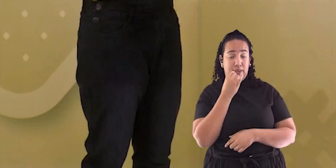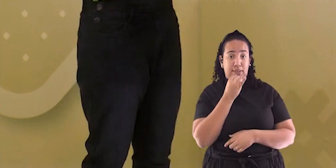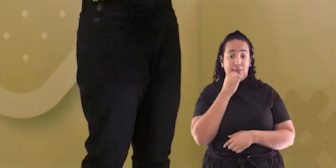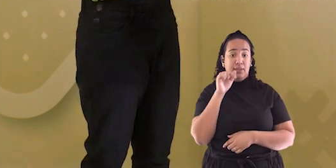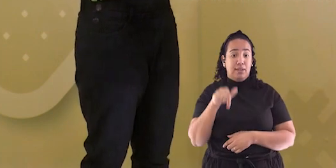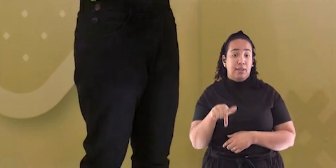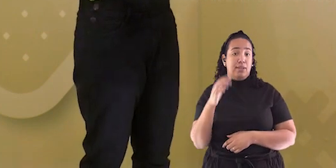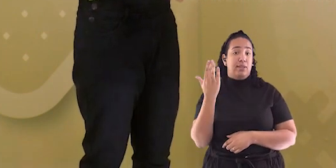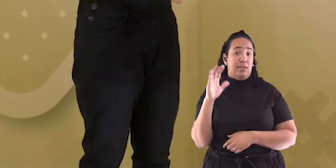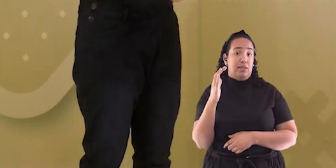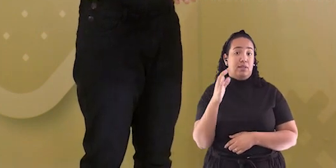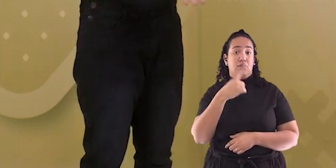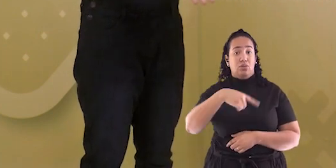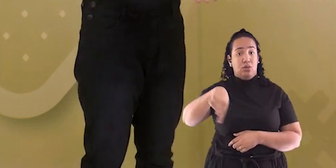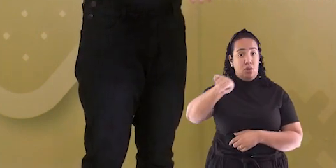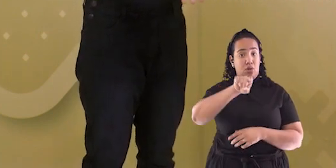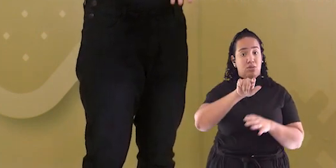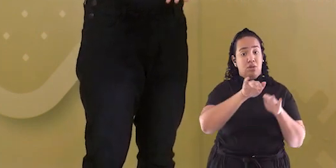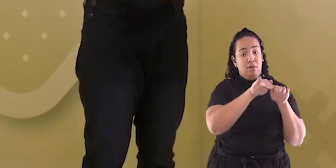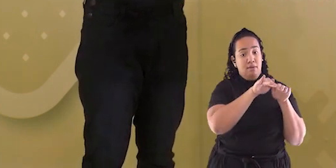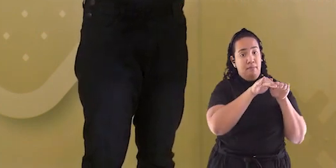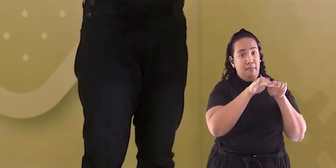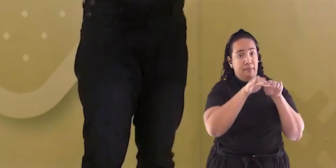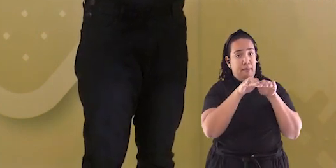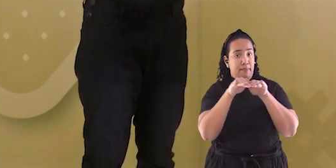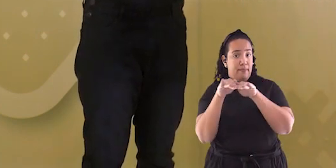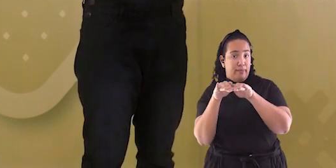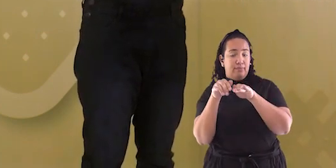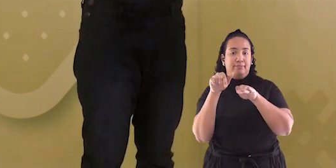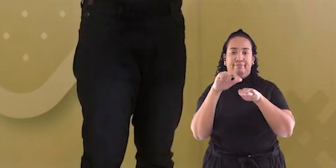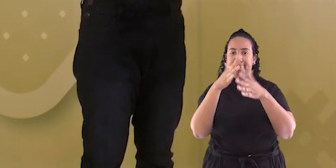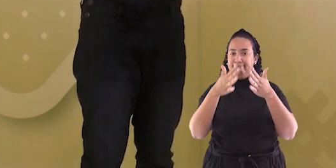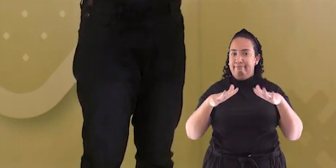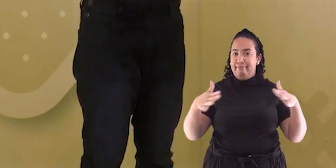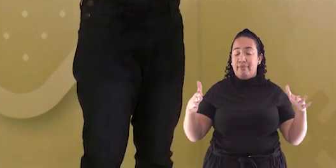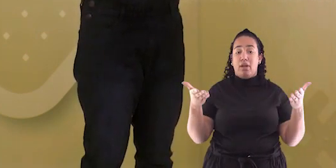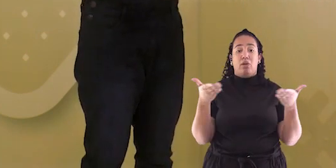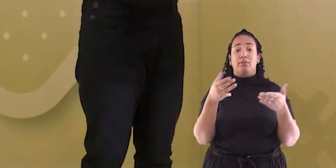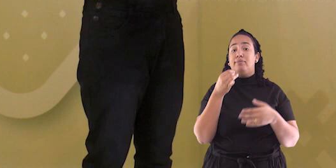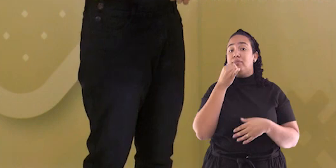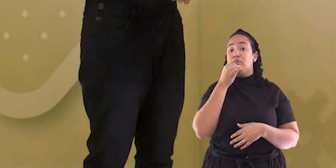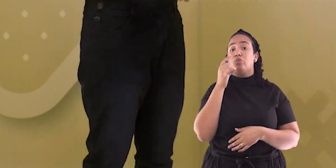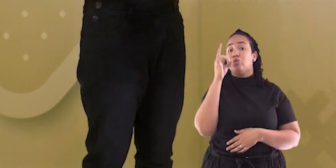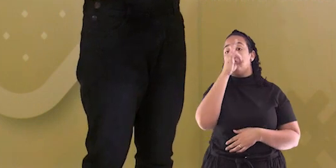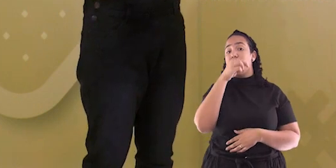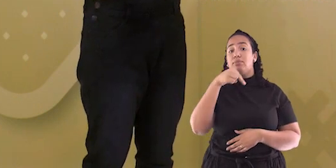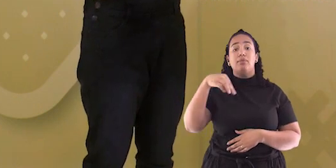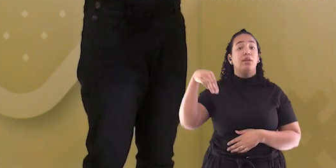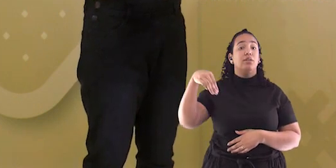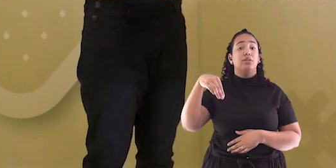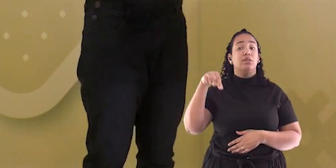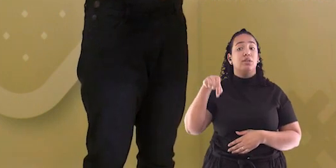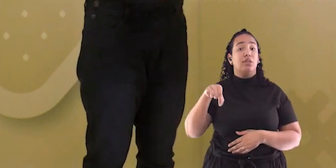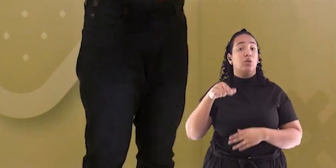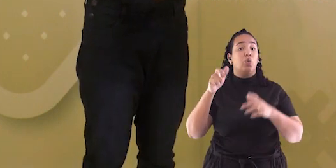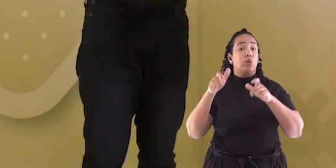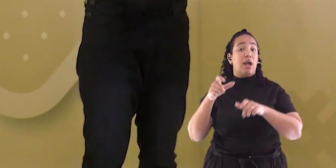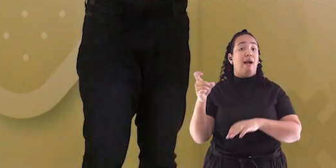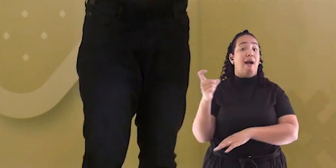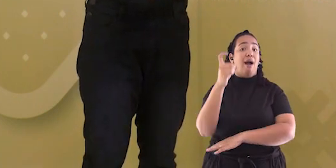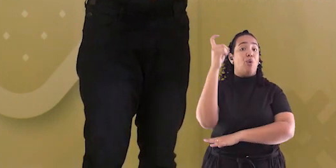Cariacica a gente está a nível do mar. Já o município de Domingos Martins, ele está localizado em maior altitude, está na região montanhosa do Espírito